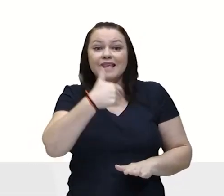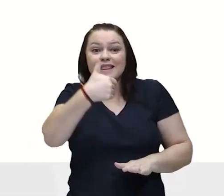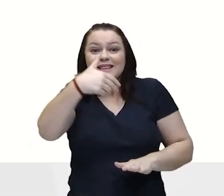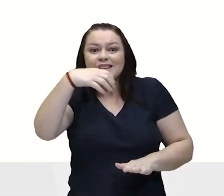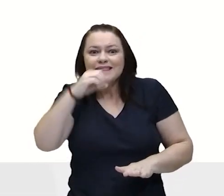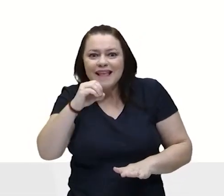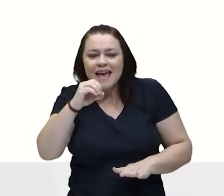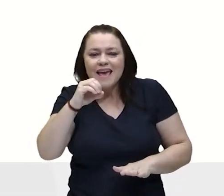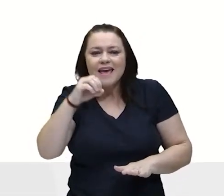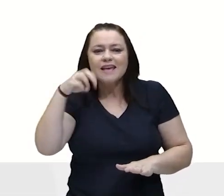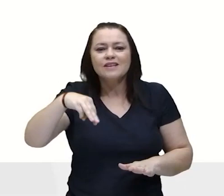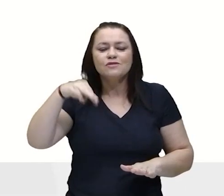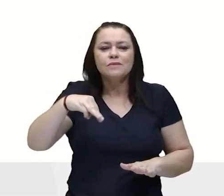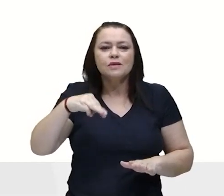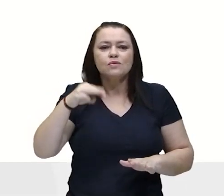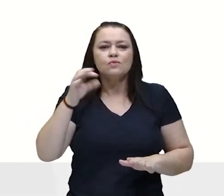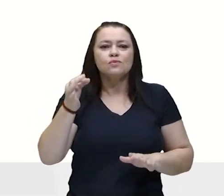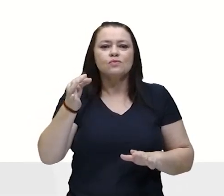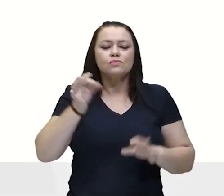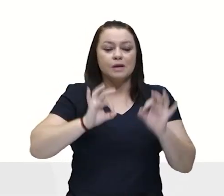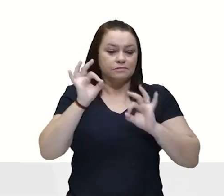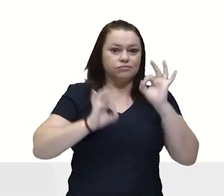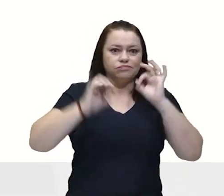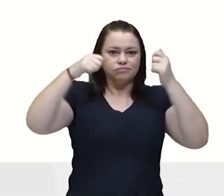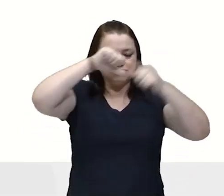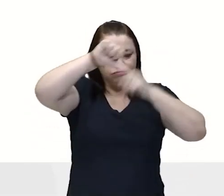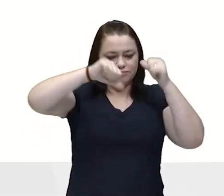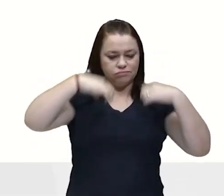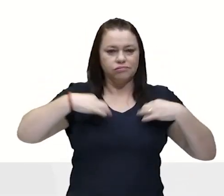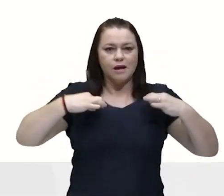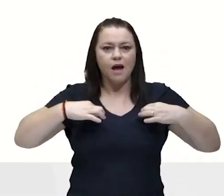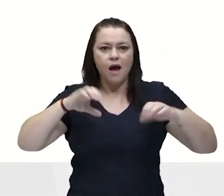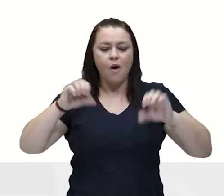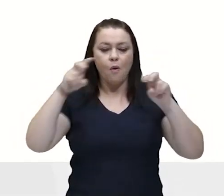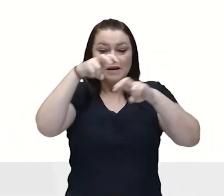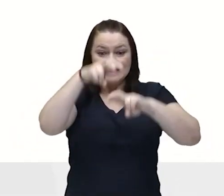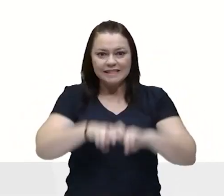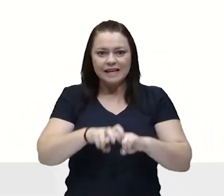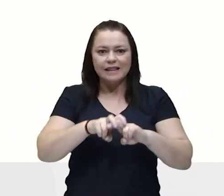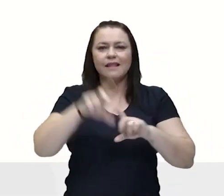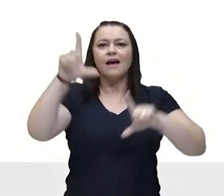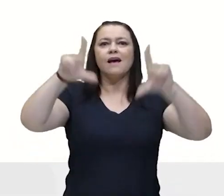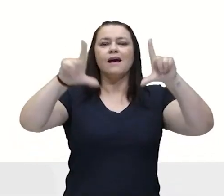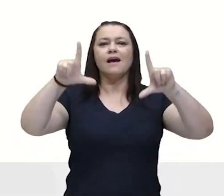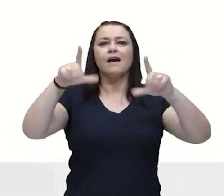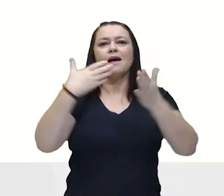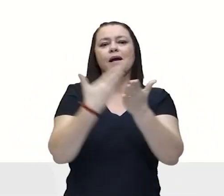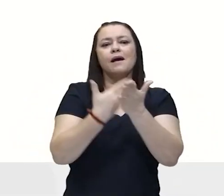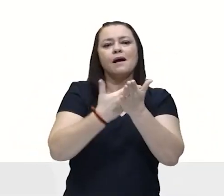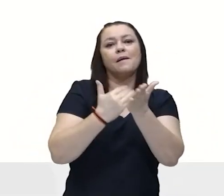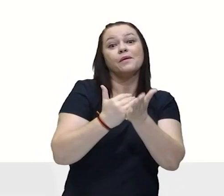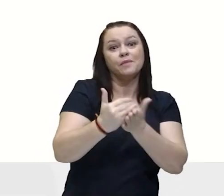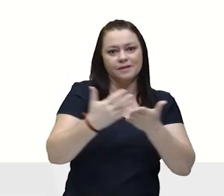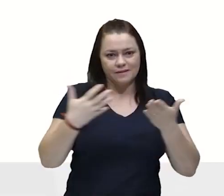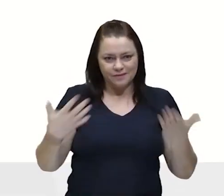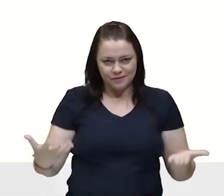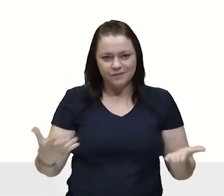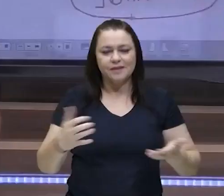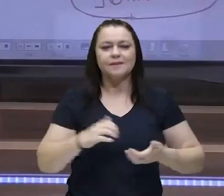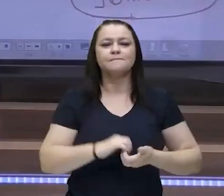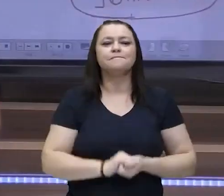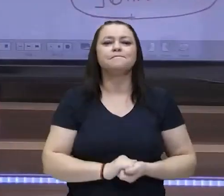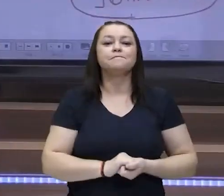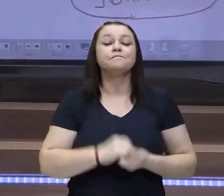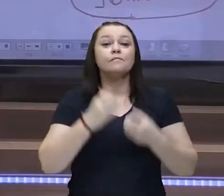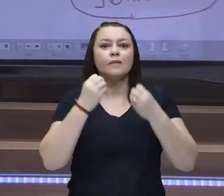se preparar para assistir o quê? A sua aula. Muito bem. Muito bem, nós